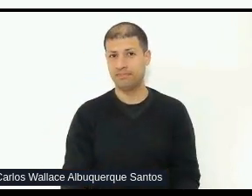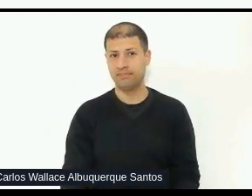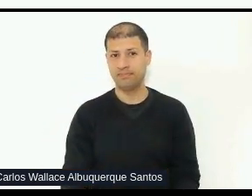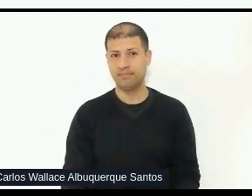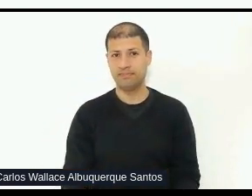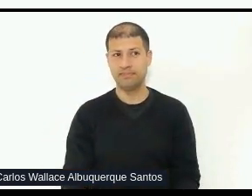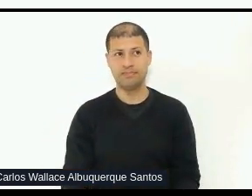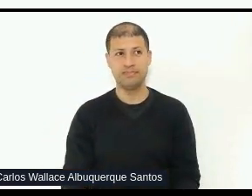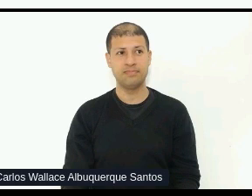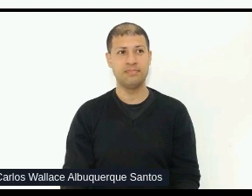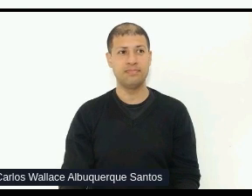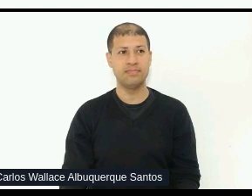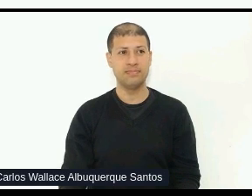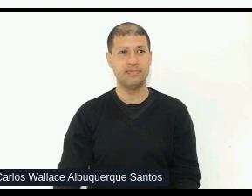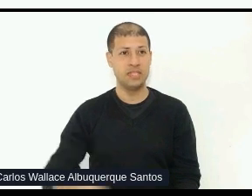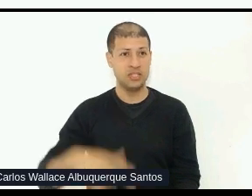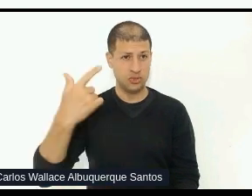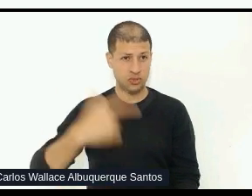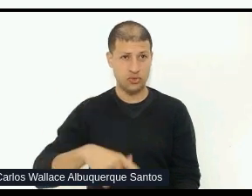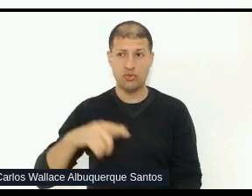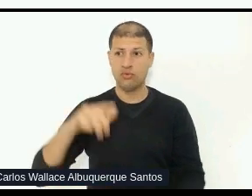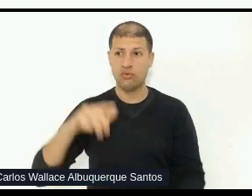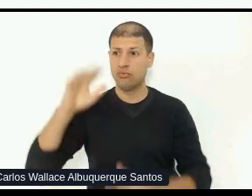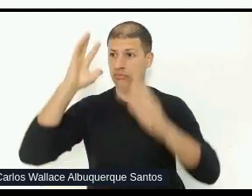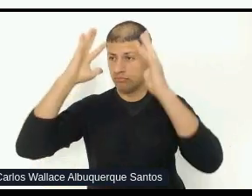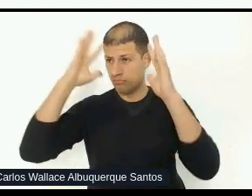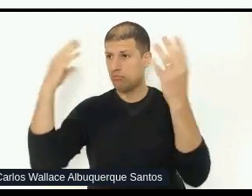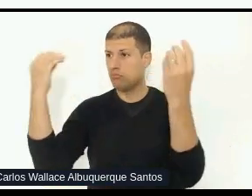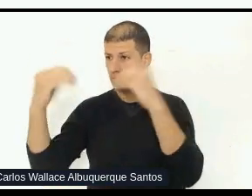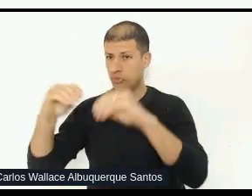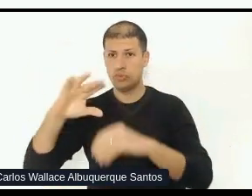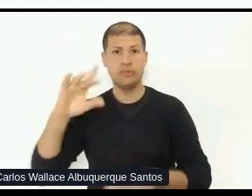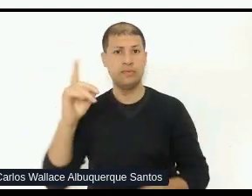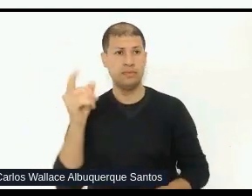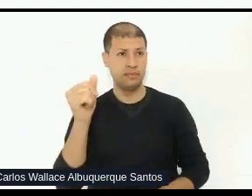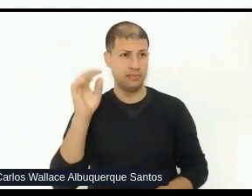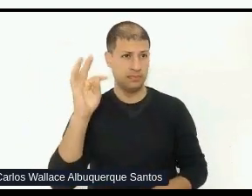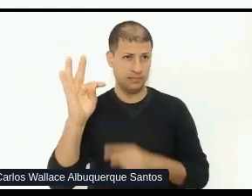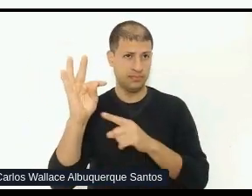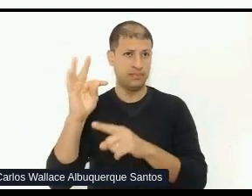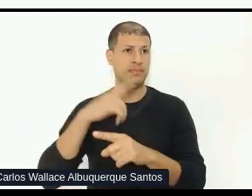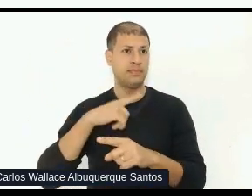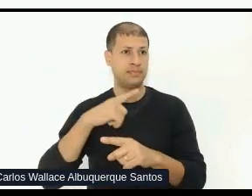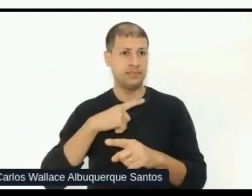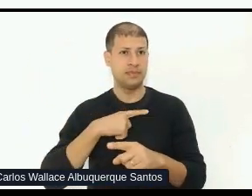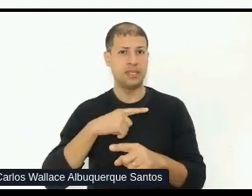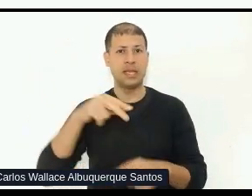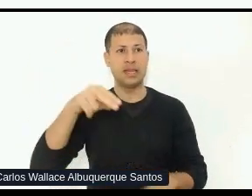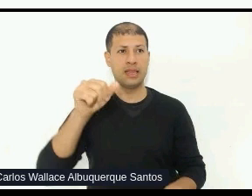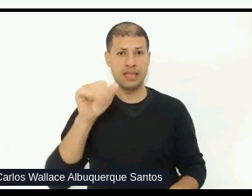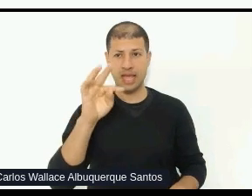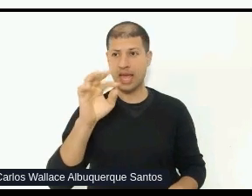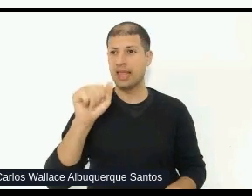E, de novo, fica à vontade para colocar no chat, né? Pode passar, Nathalie, pro próximo.